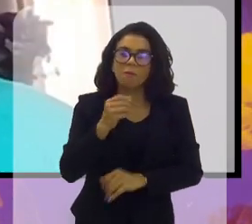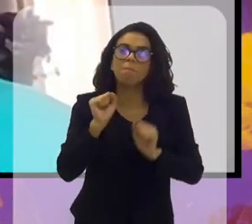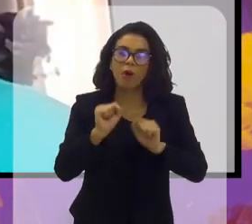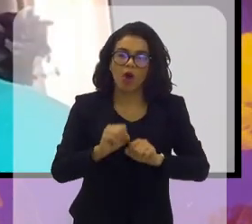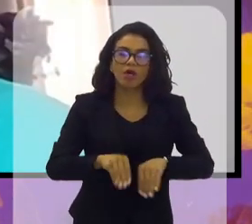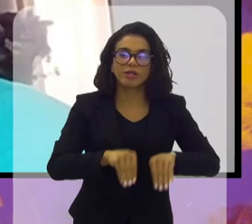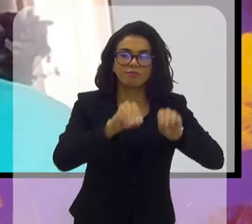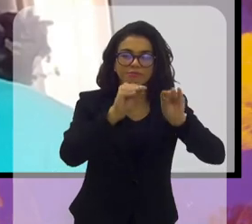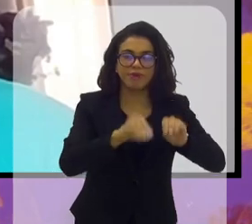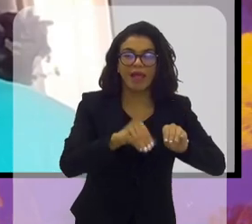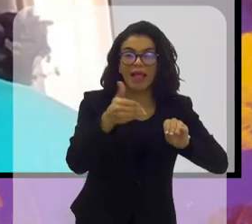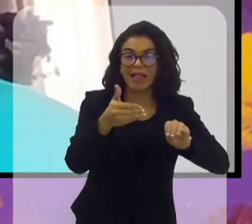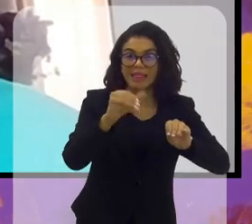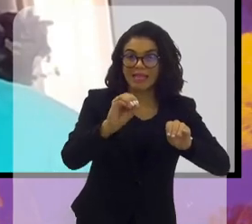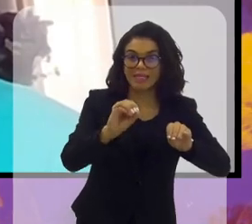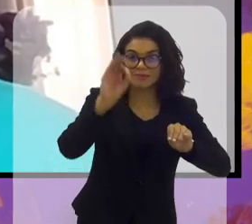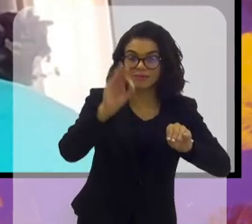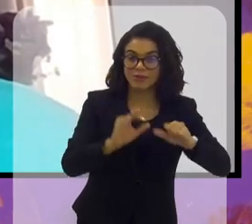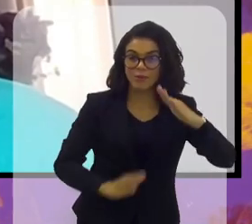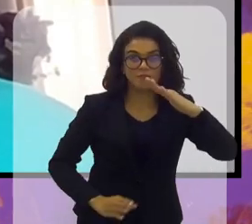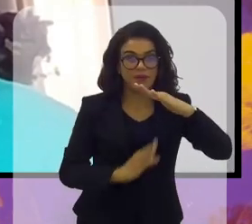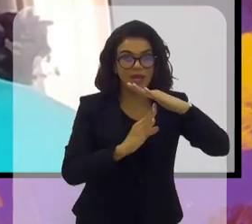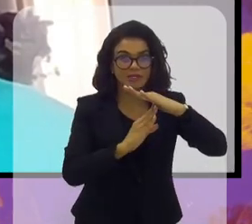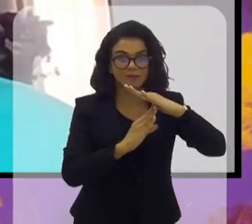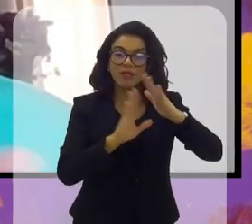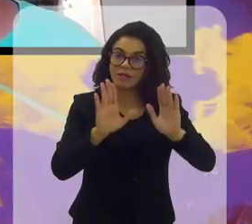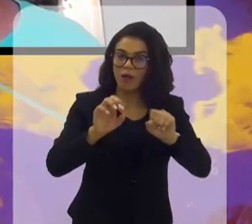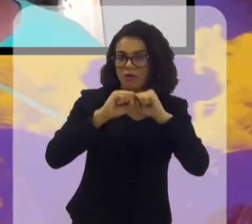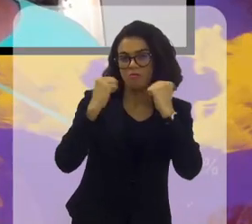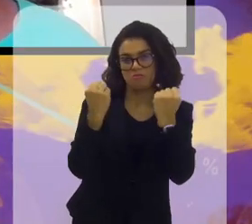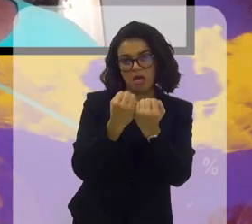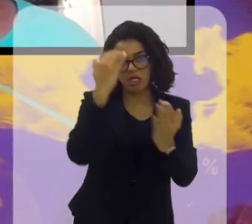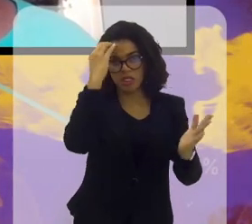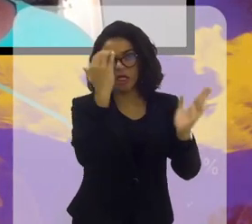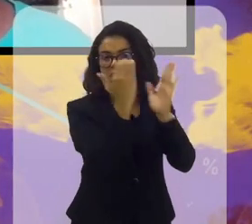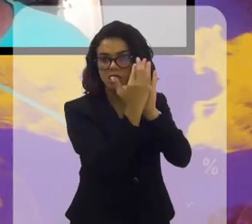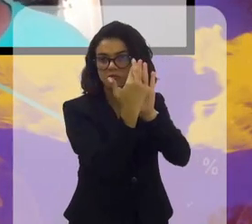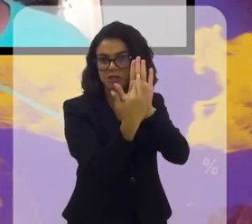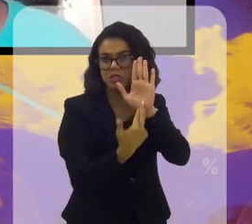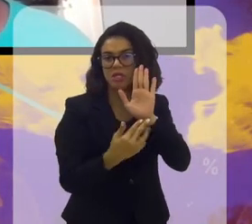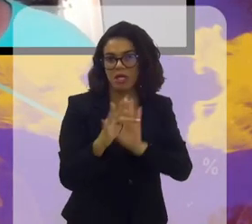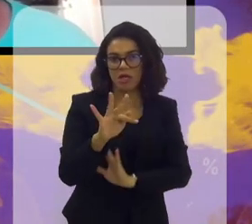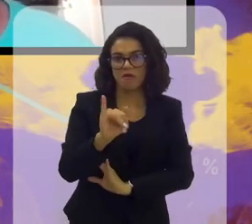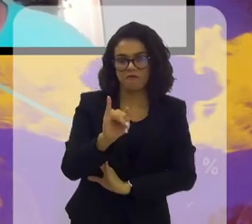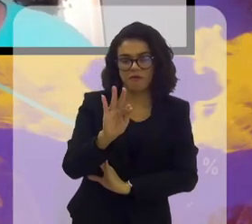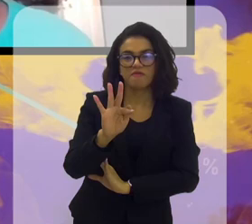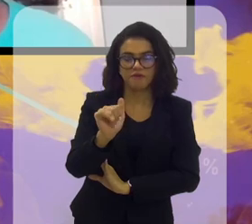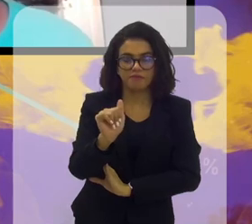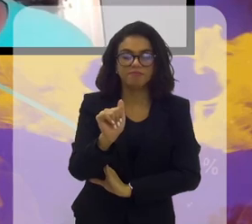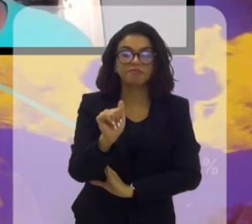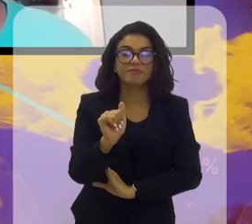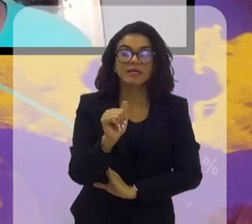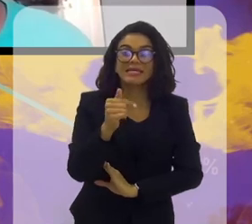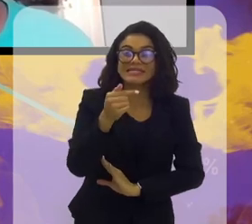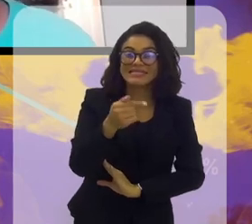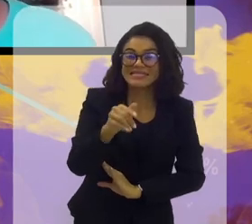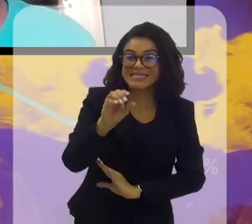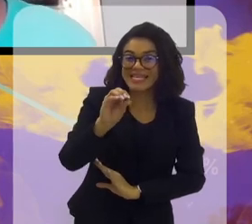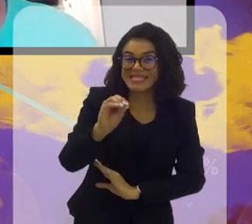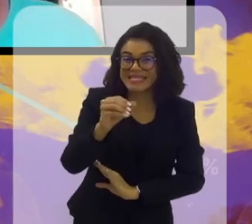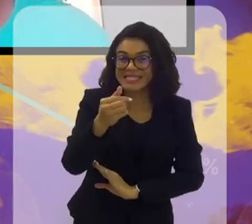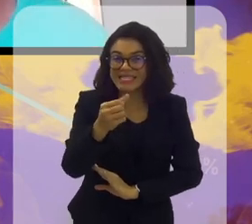fibra sintética que você pode agregar, e o máximo é 10%. Em Então, o que o Itaquera, não. Maracanã fez está certo, Que é o 10%. máximo, é o